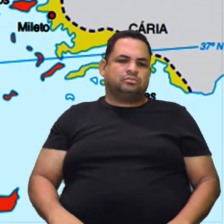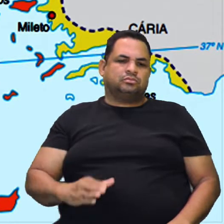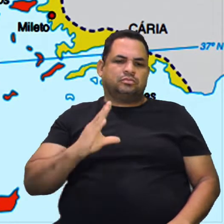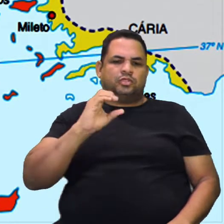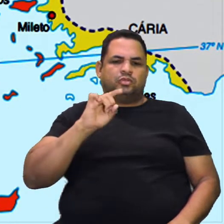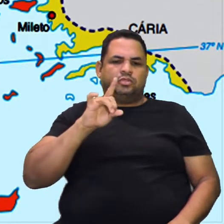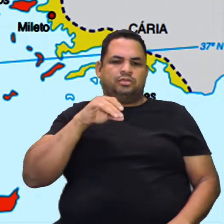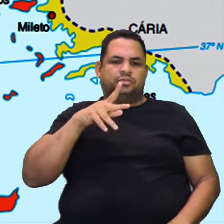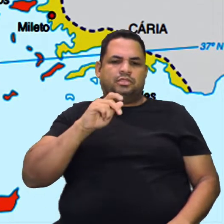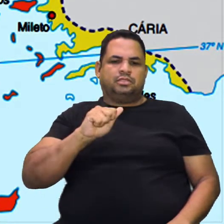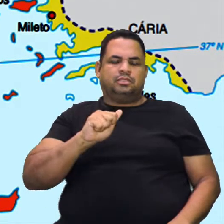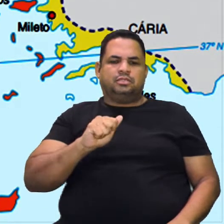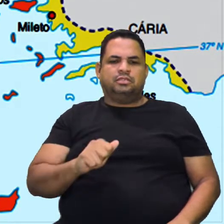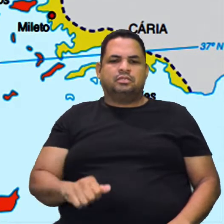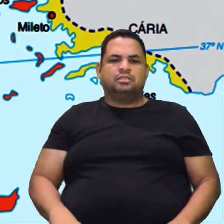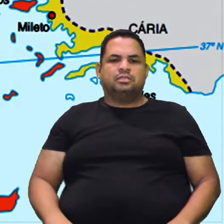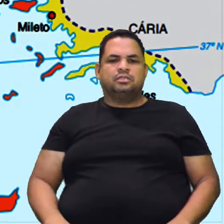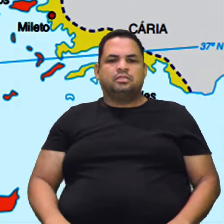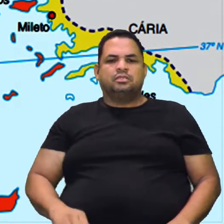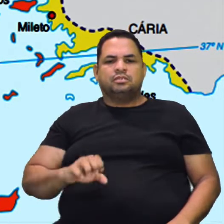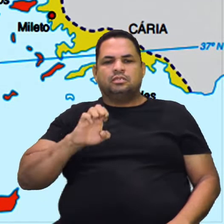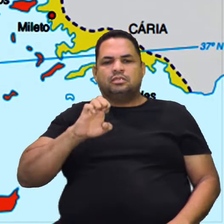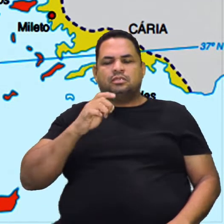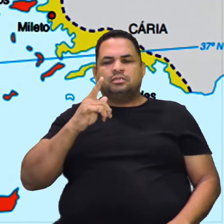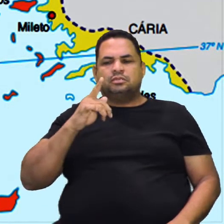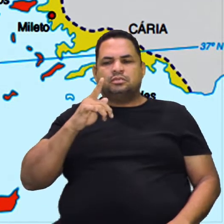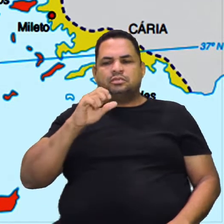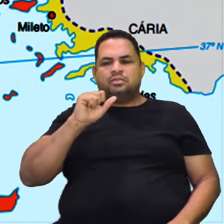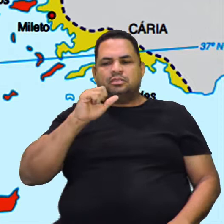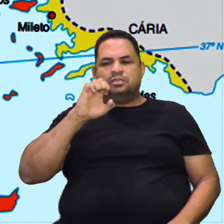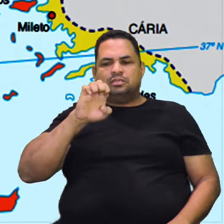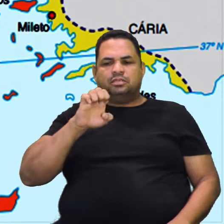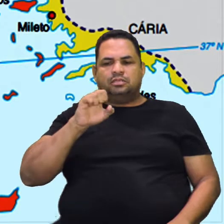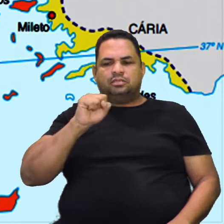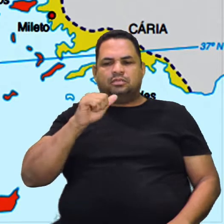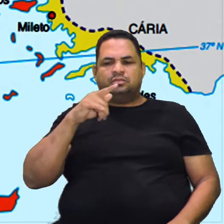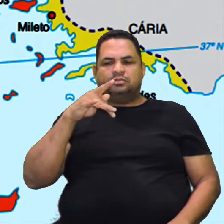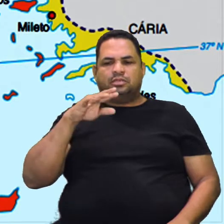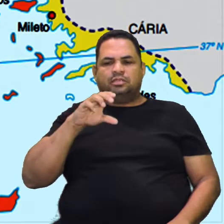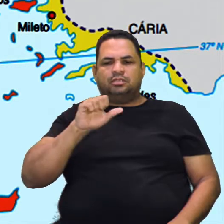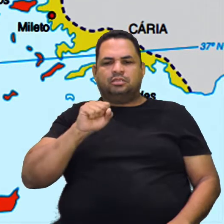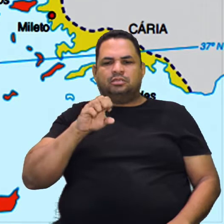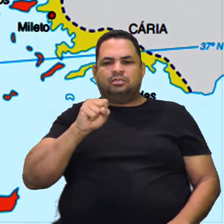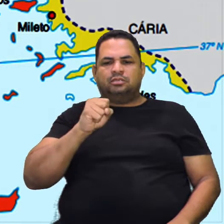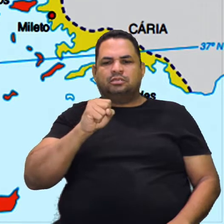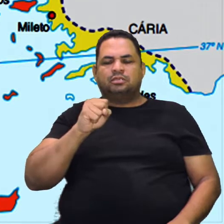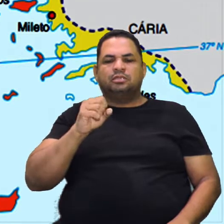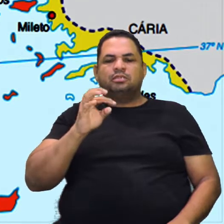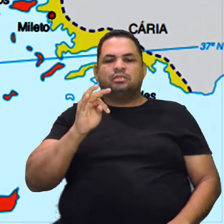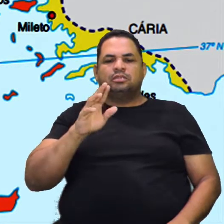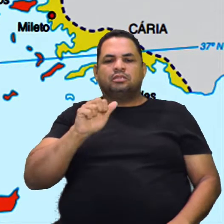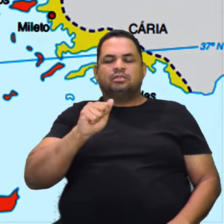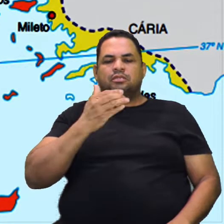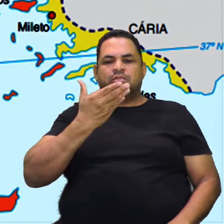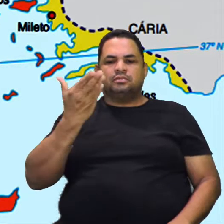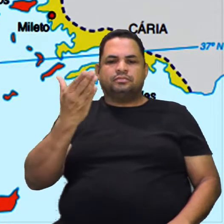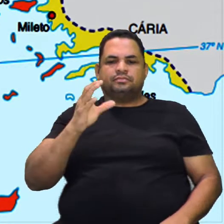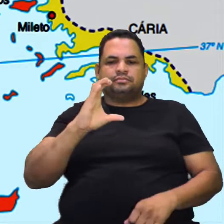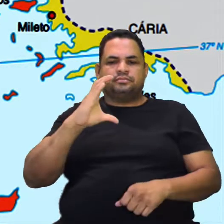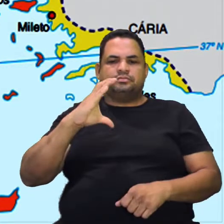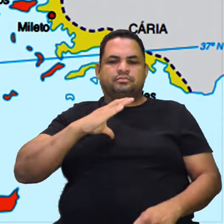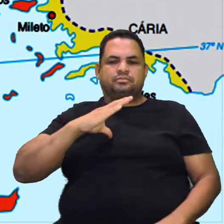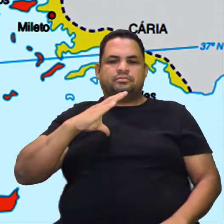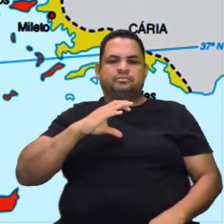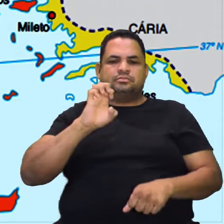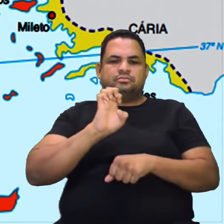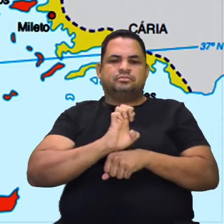Olímpia, Esparta. Geralmente, nós vamos ver essas duas cidades-estados aqui como grande importância,